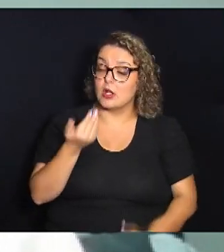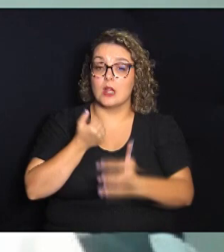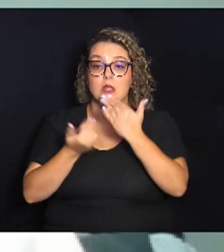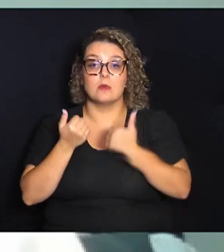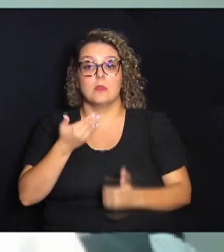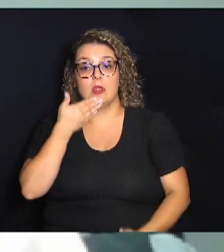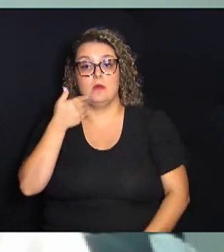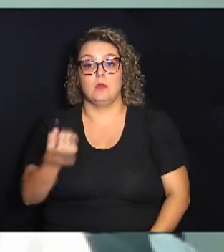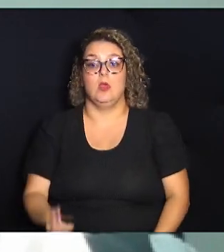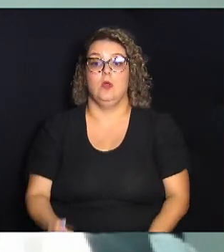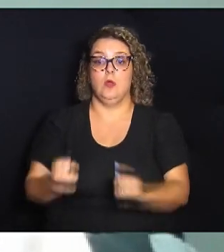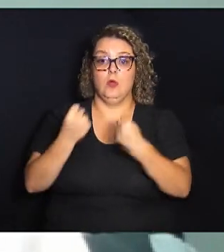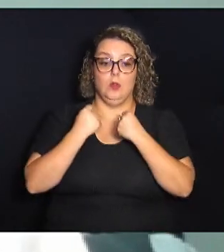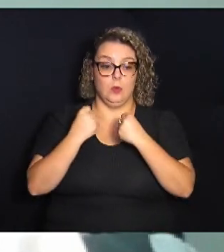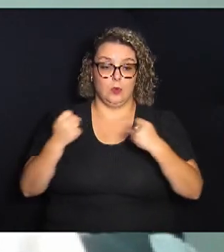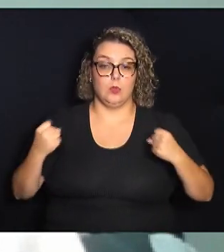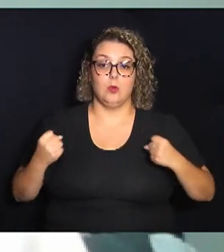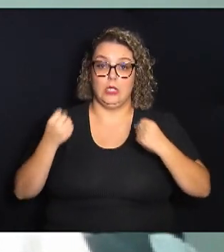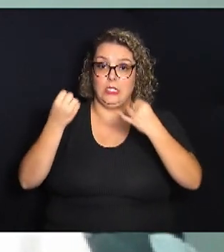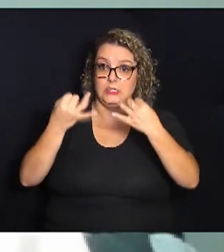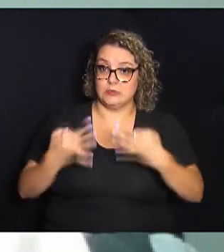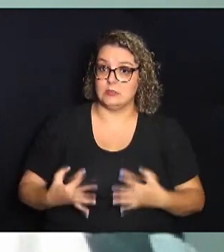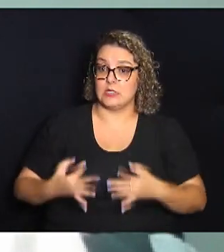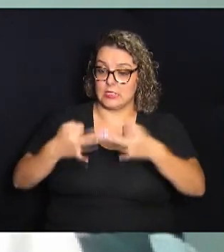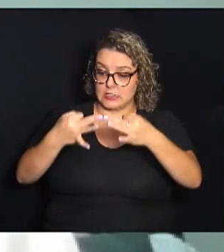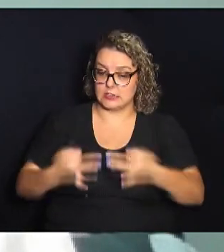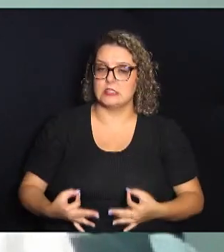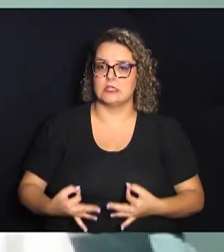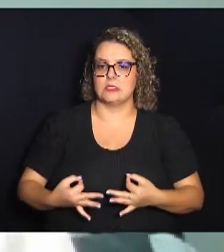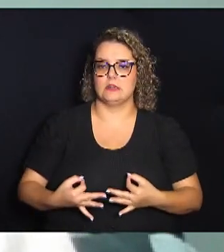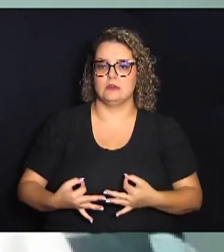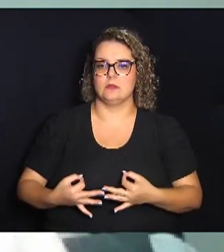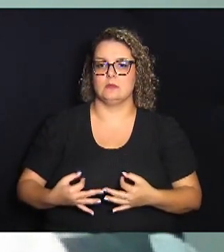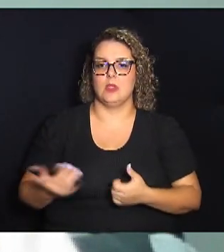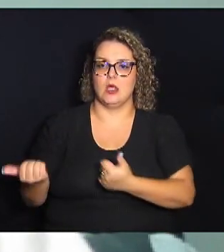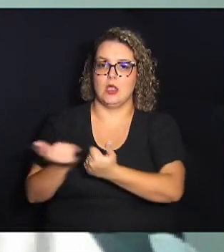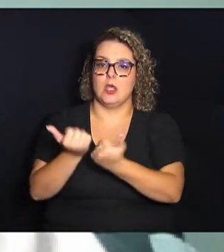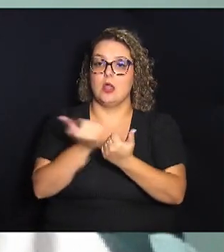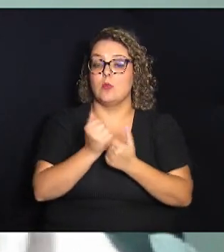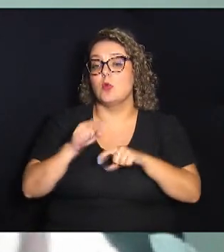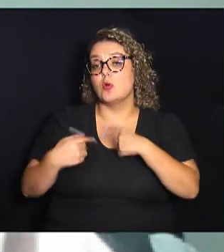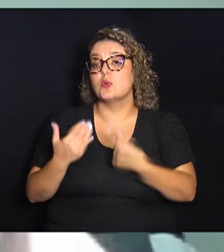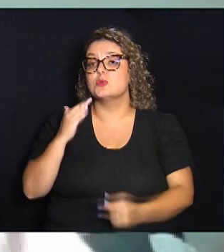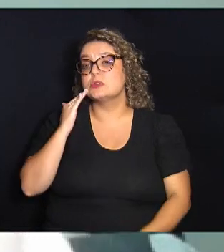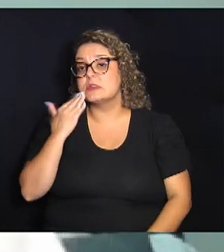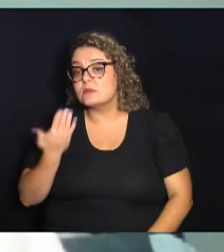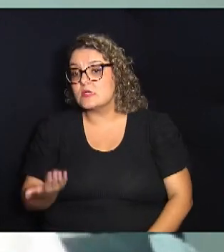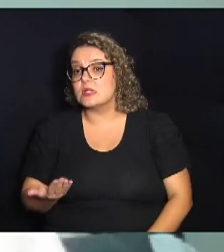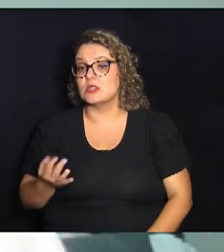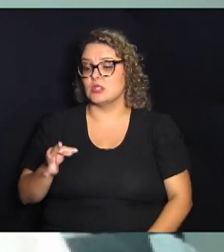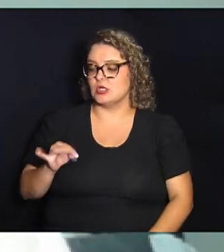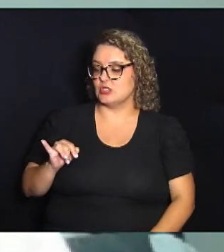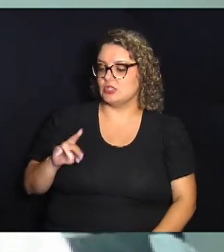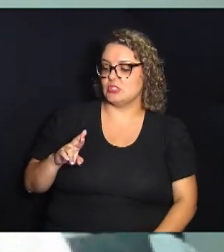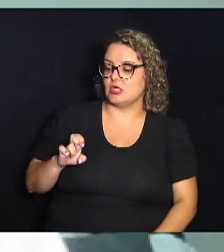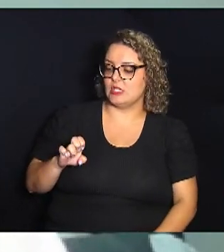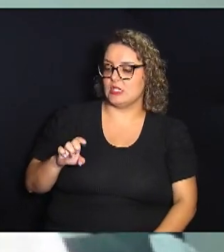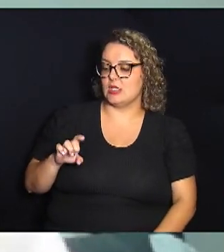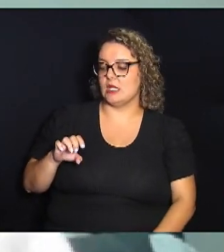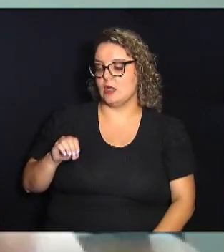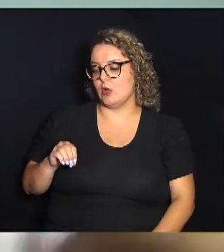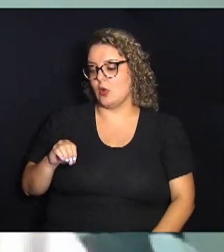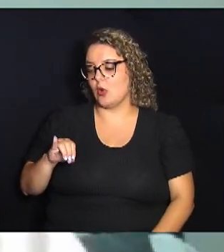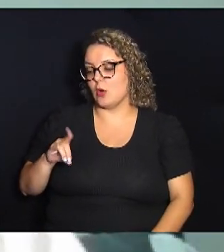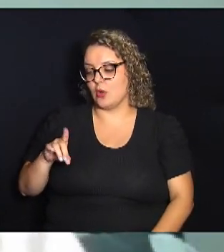atividades físicas orientadas e corretas, repor outras deficiências. Então, tireoide funcionando mal,